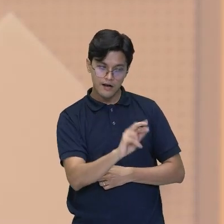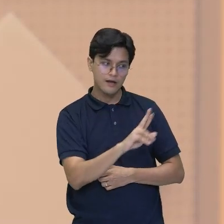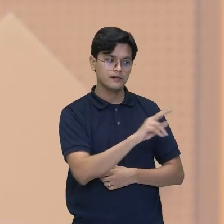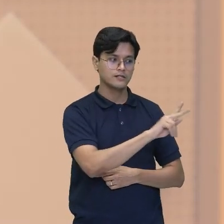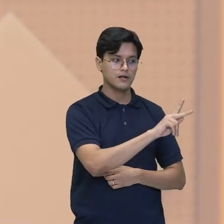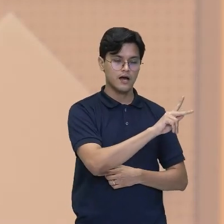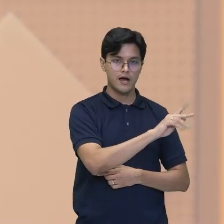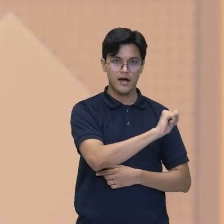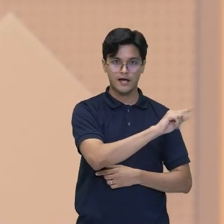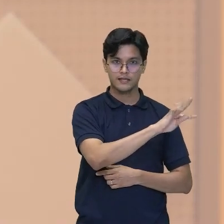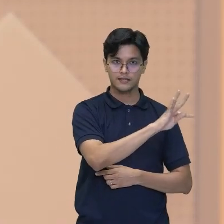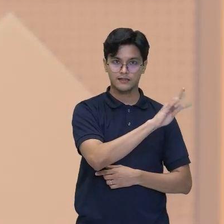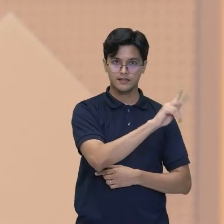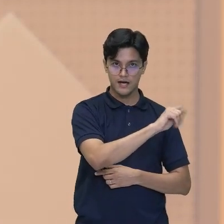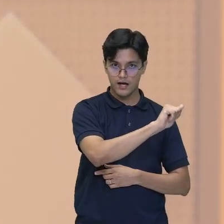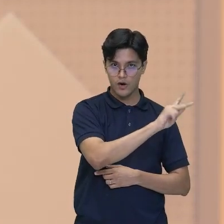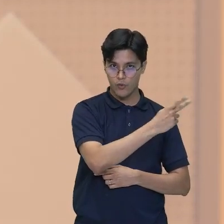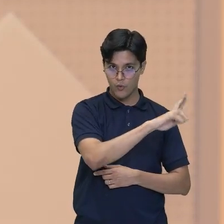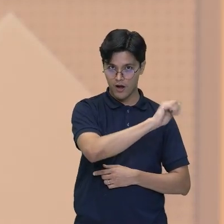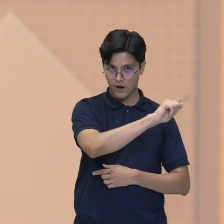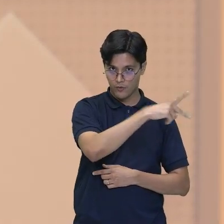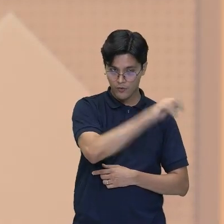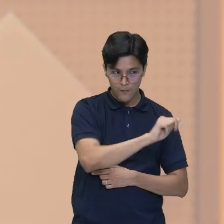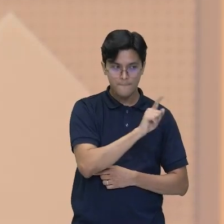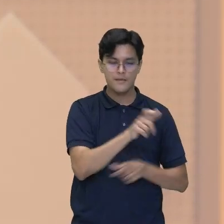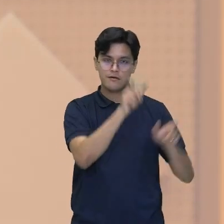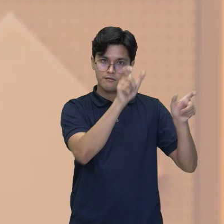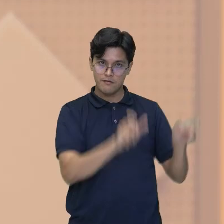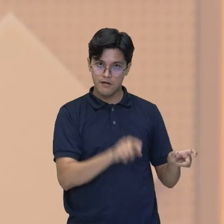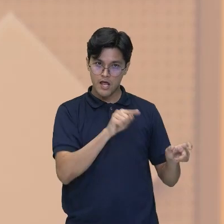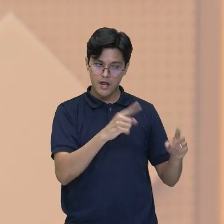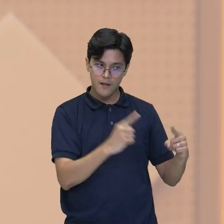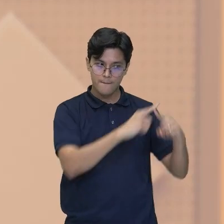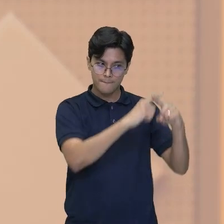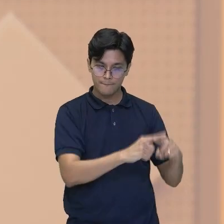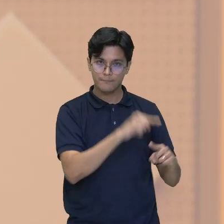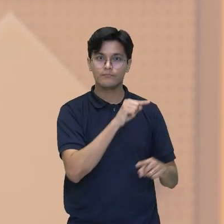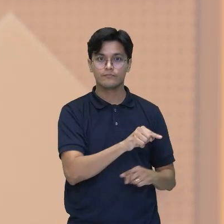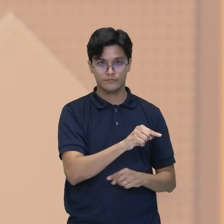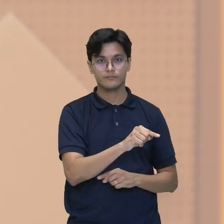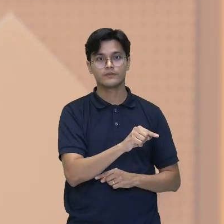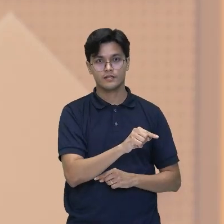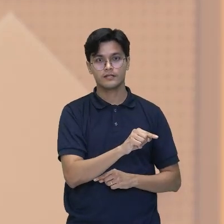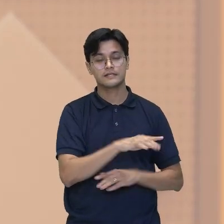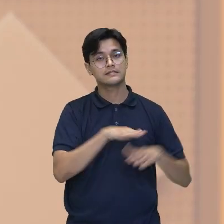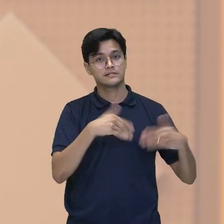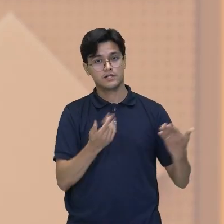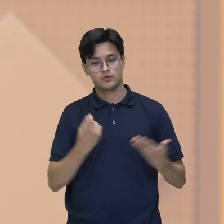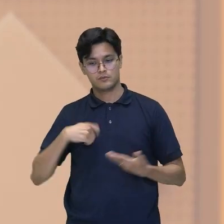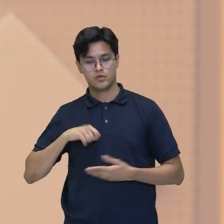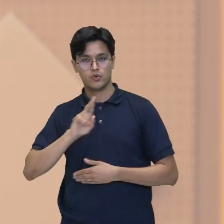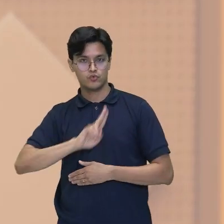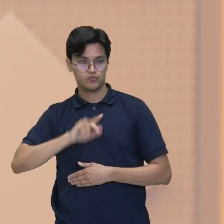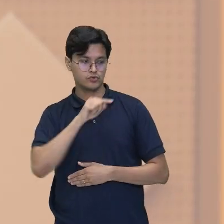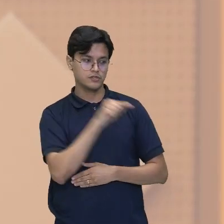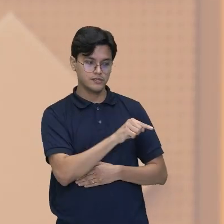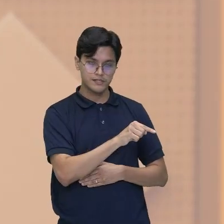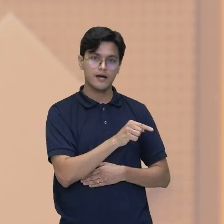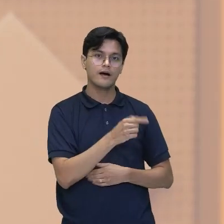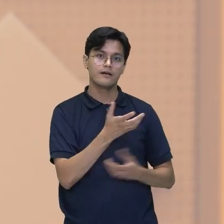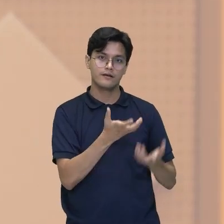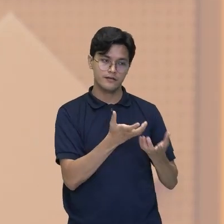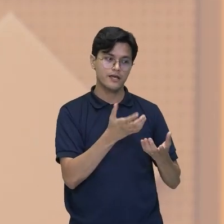para poder colocar em prática seu plano de conquistar o Império Inca. Conseguiu uma grande quantidade de